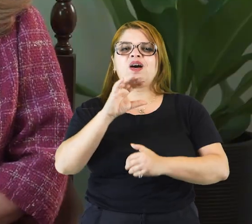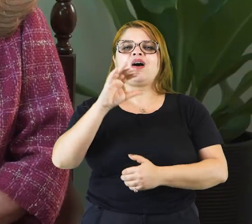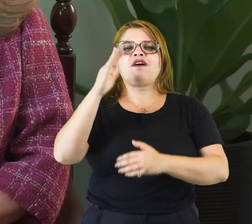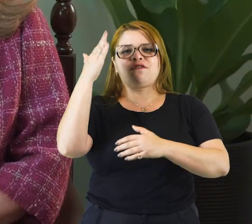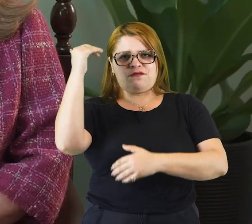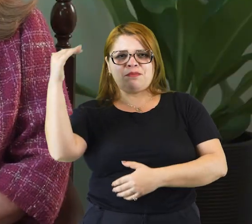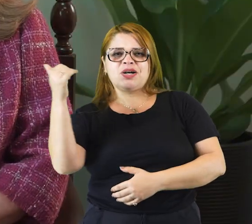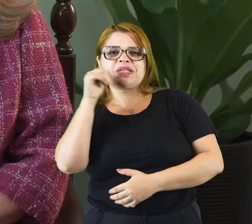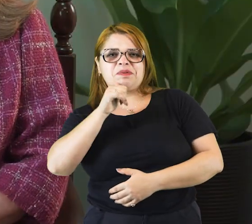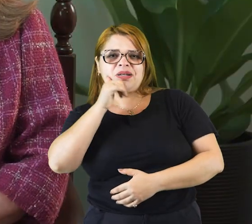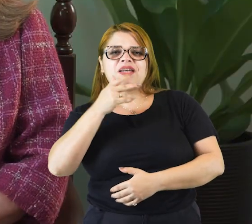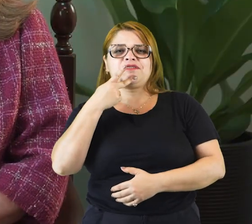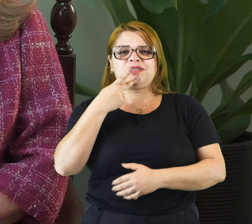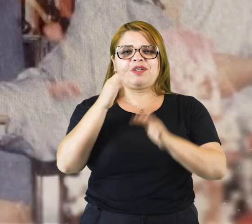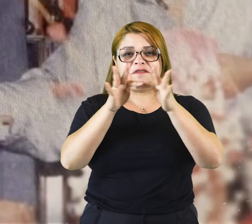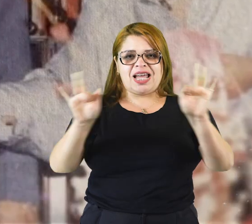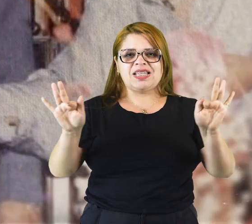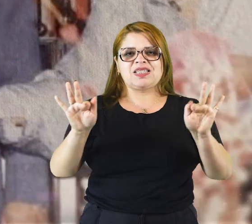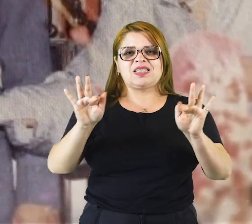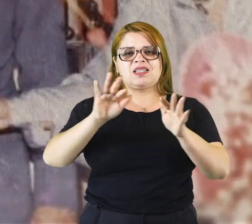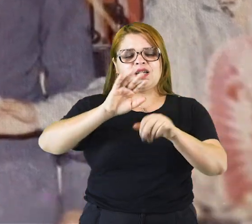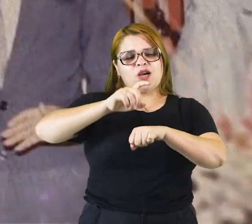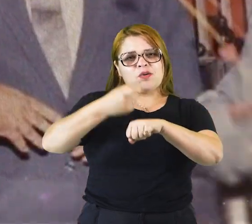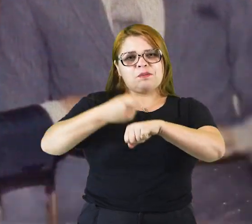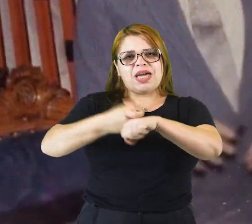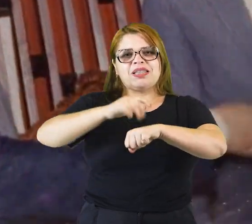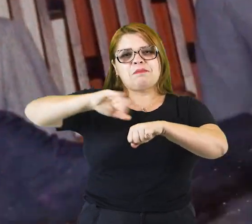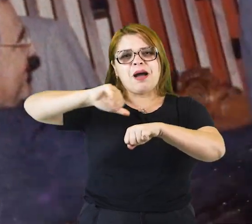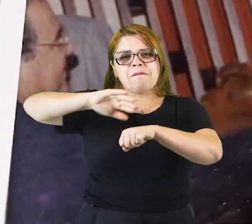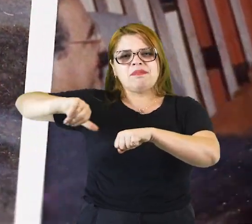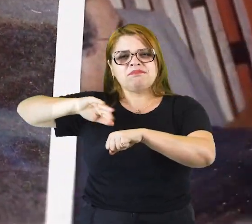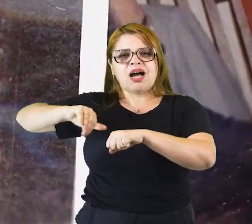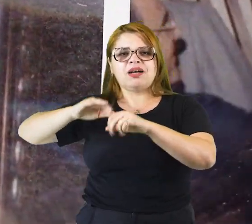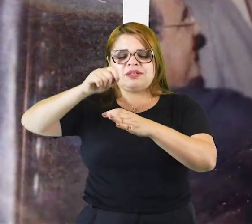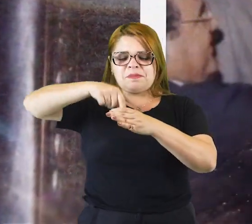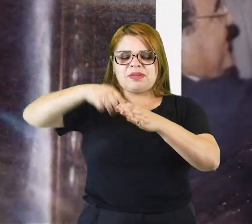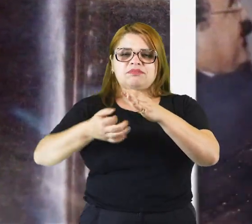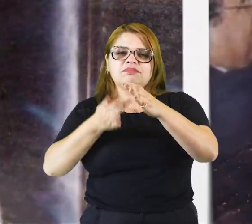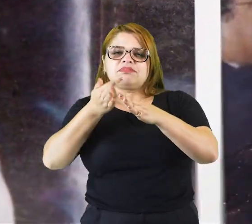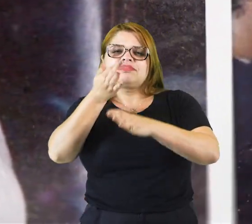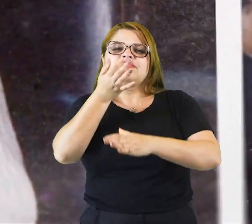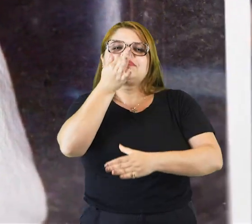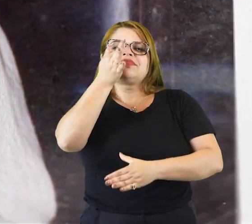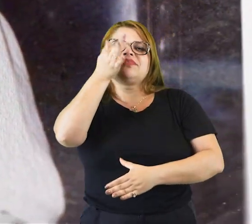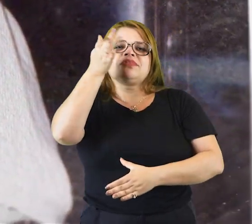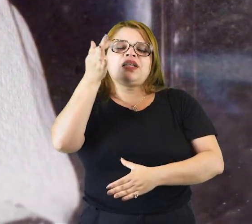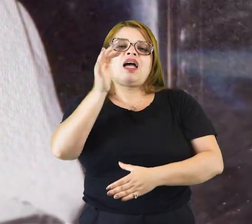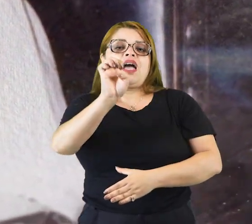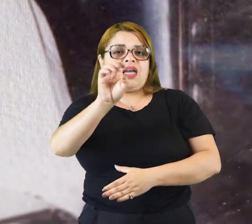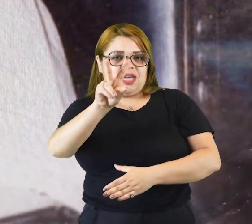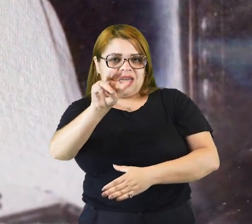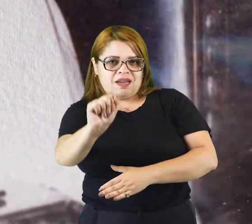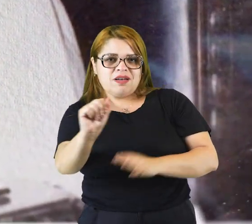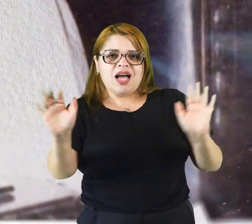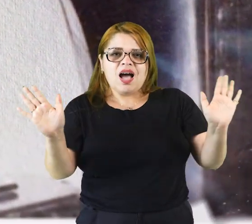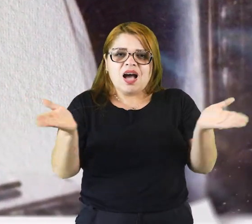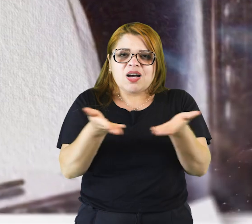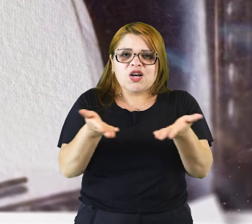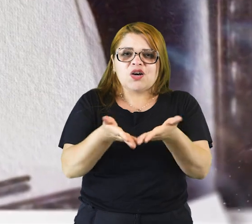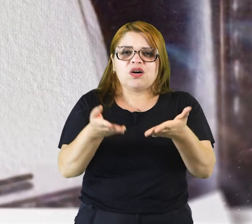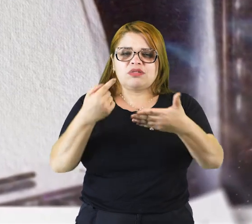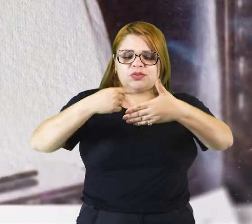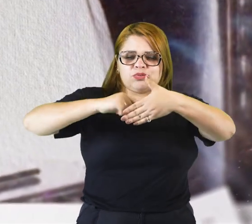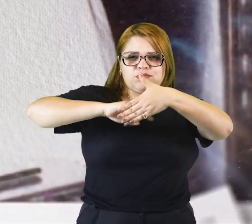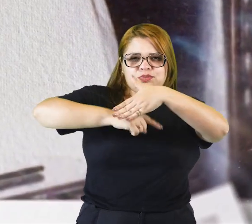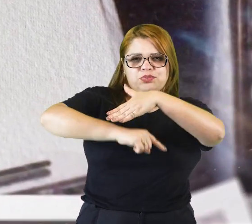falou, removendo pedras e plantando flores. Para a desembargadora Eva, que ela possa agora